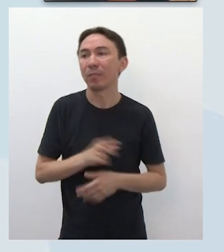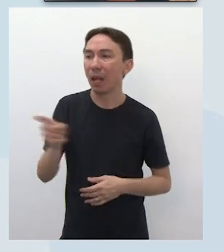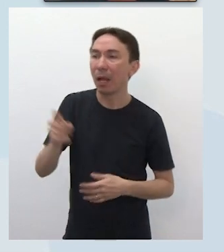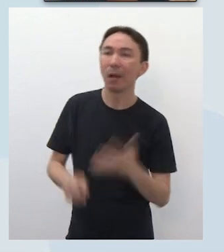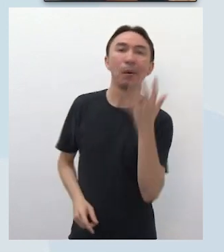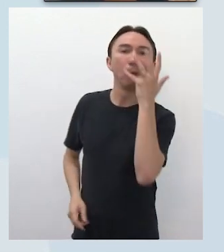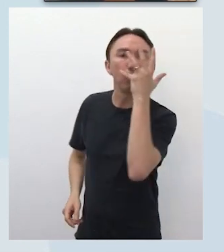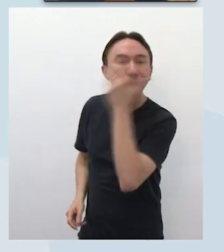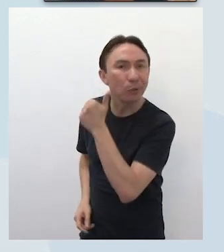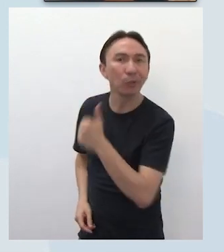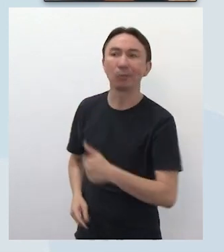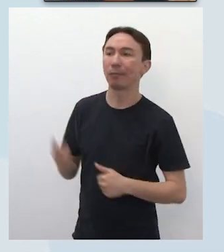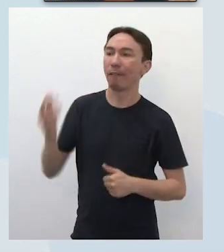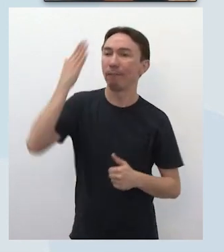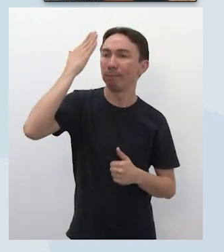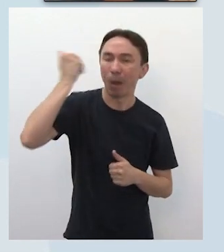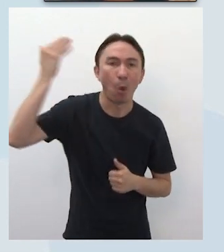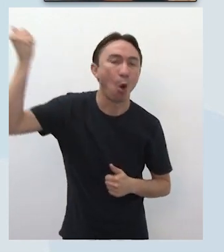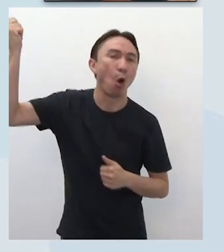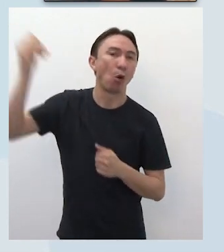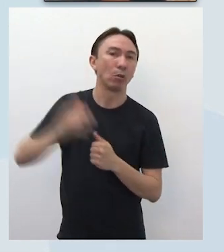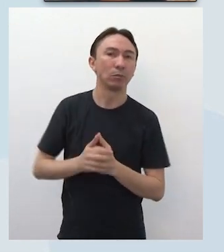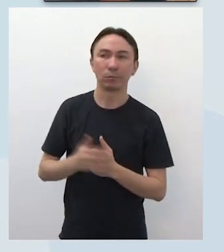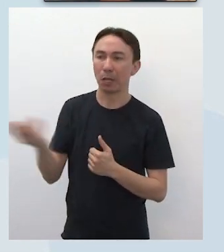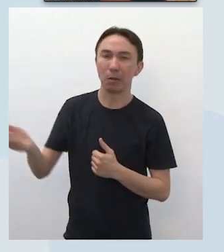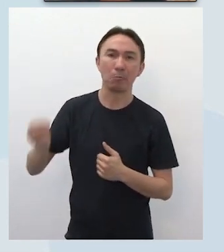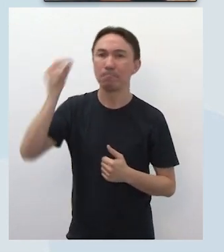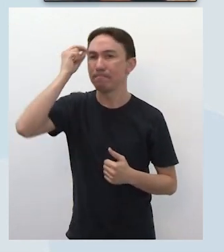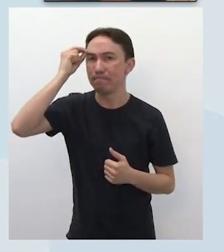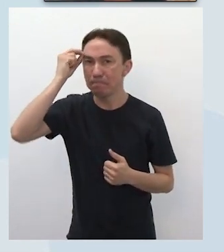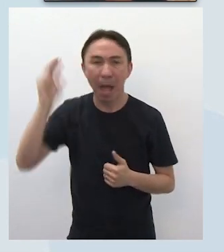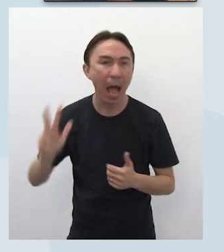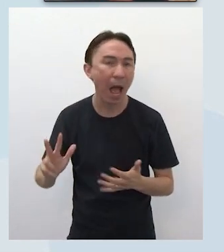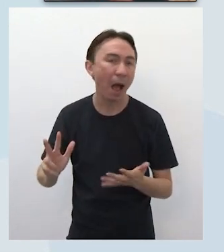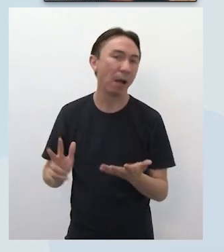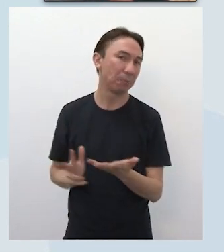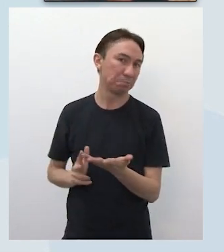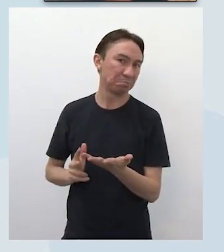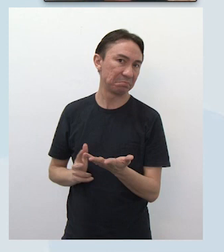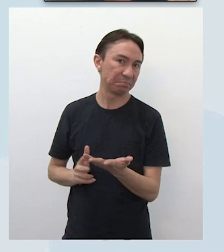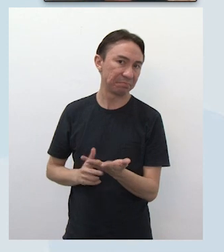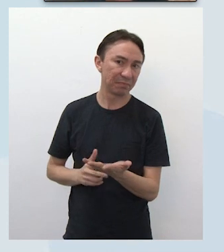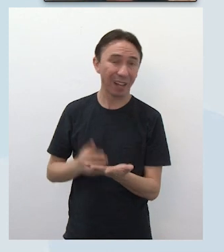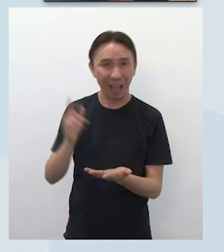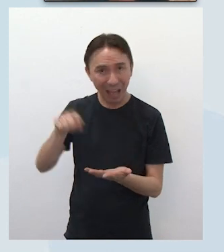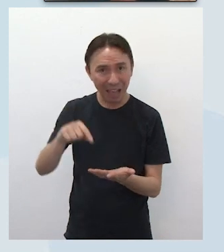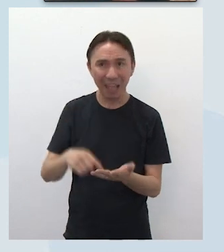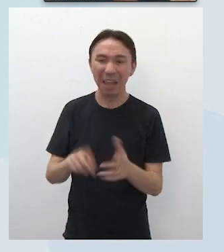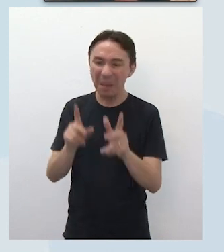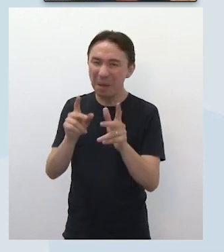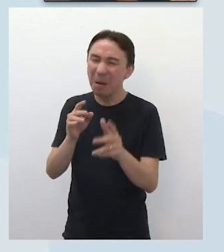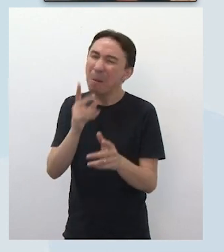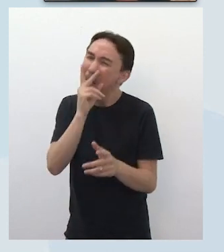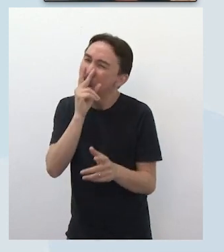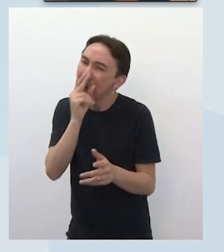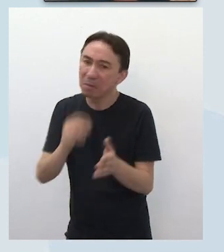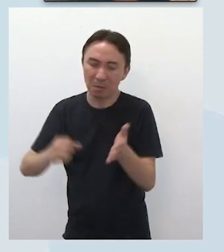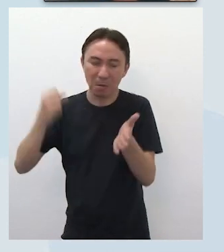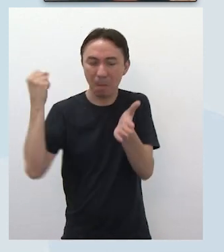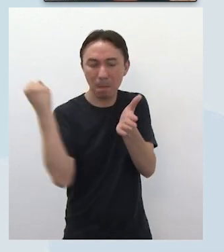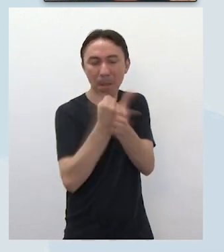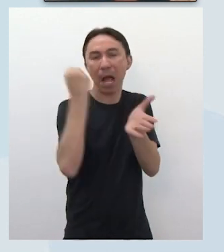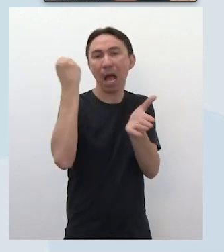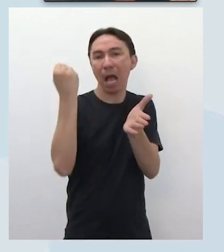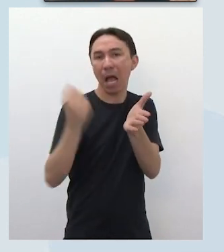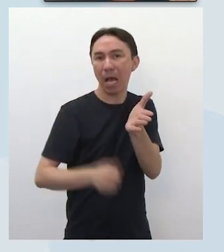sei lá, o esperto, né? Então, assim, são rótulos que levam a pessoa a uma aprovação